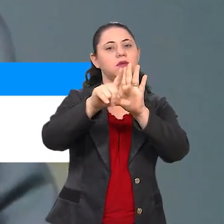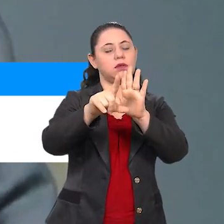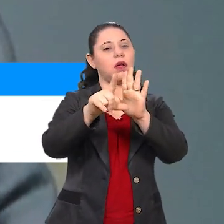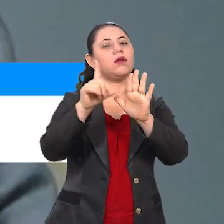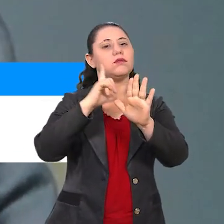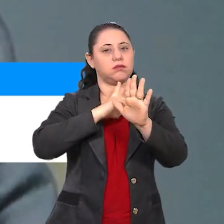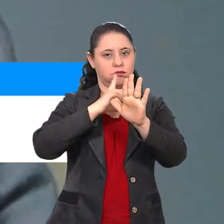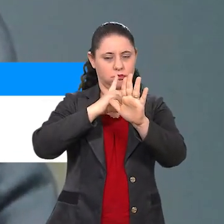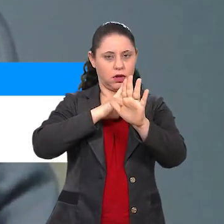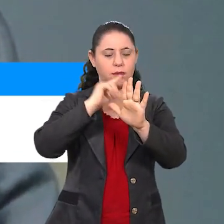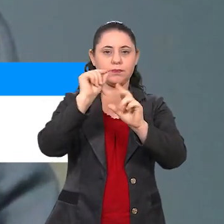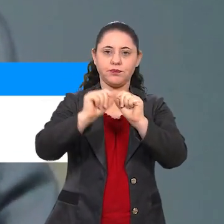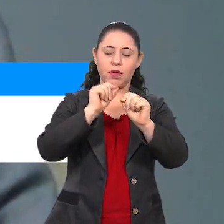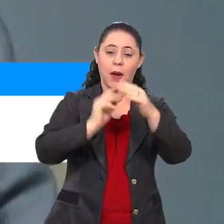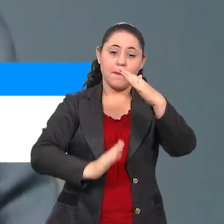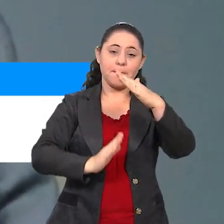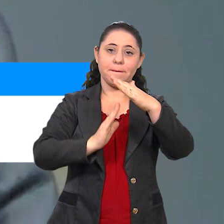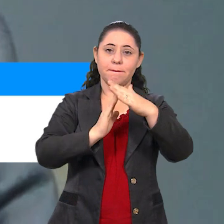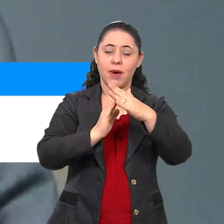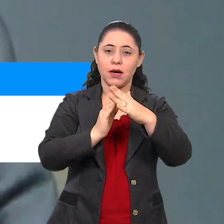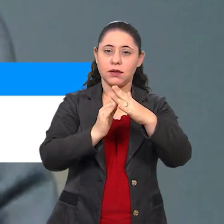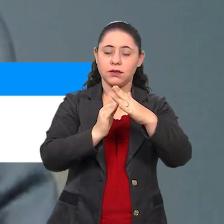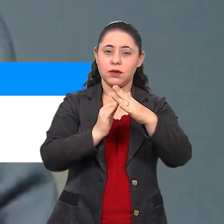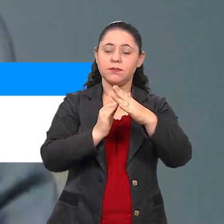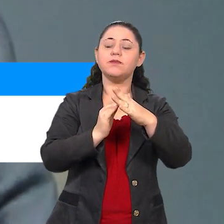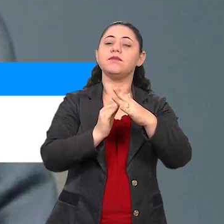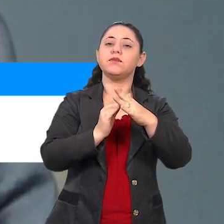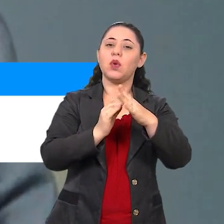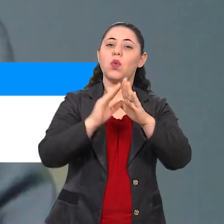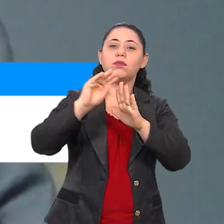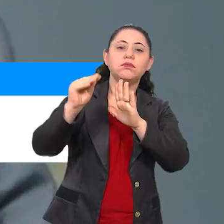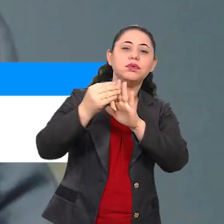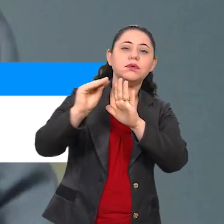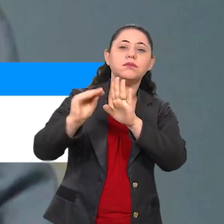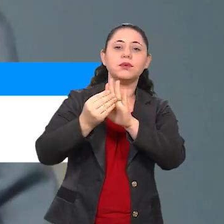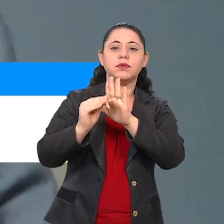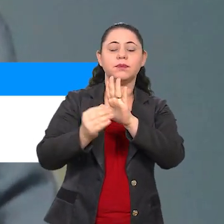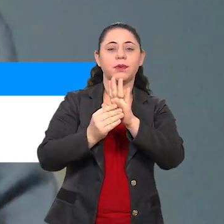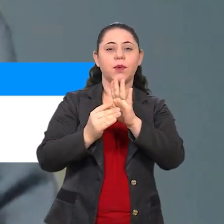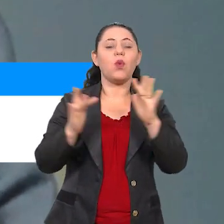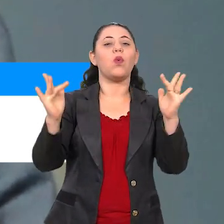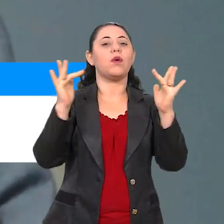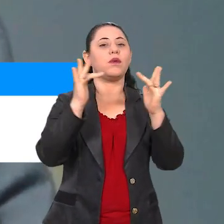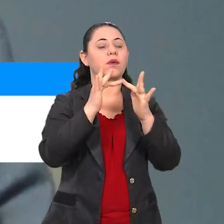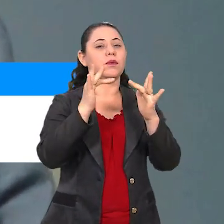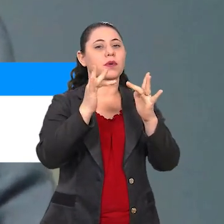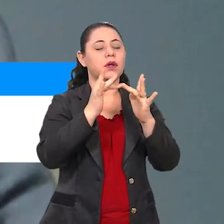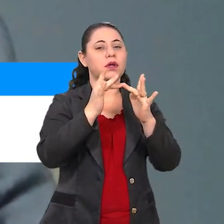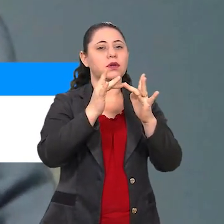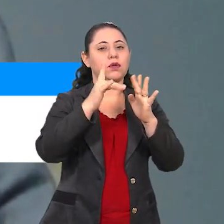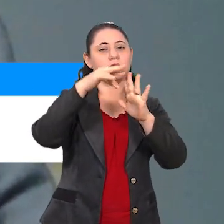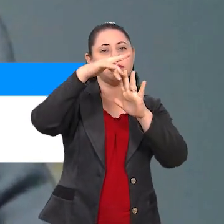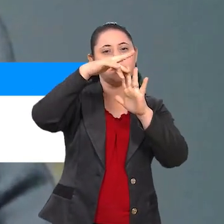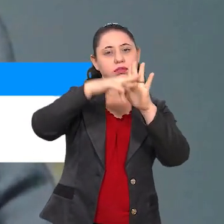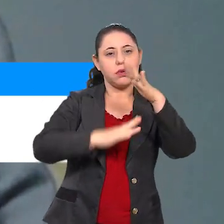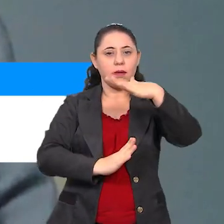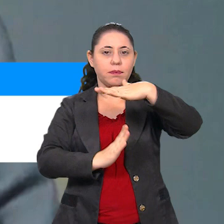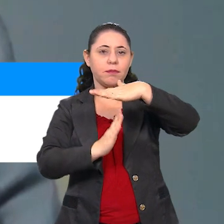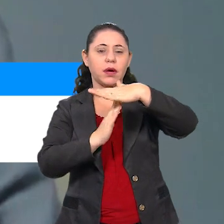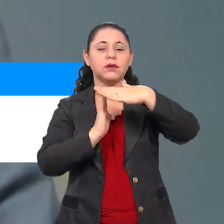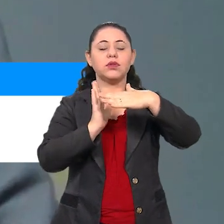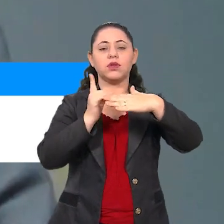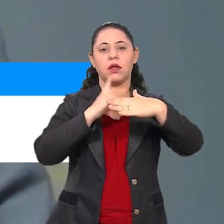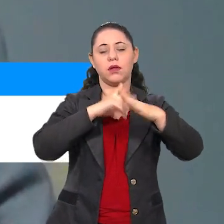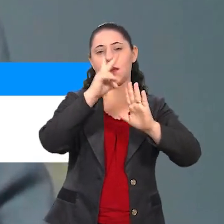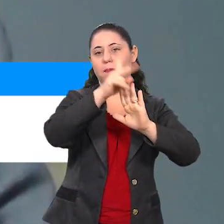pela legislação pátria. As metas fixadas pelas emendas aditivas estão em consonância com as diretrizes e